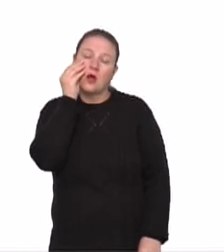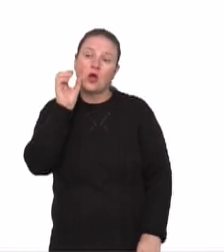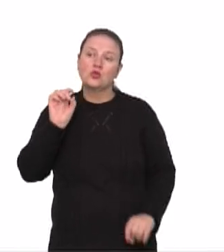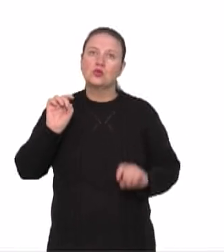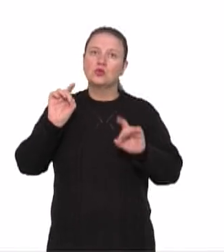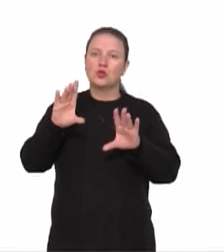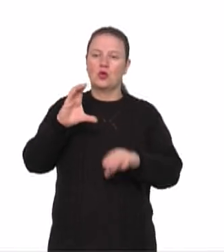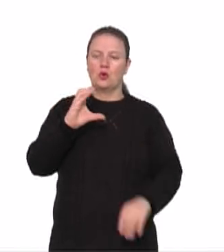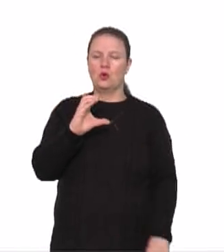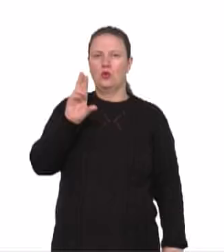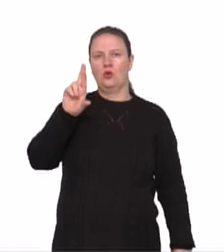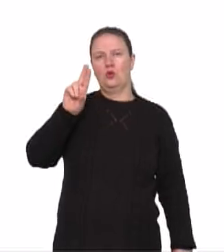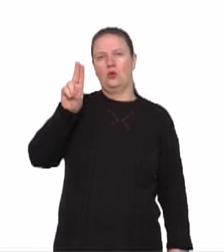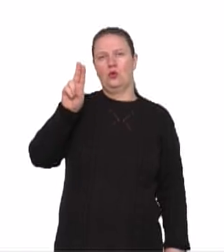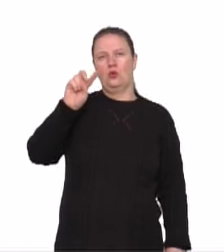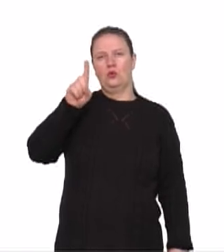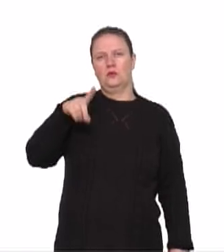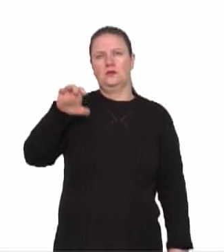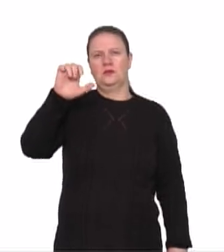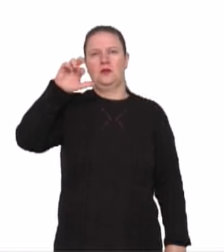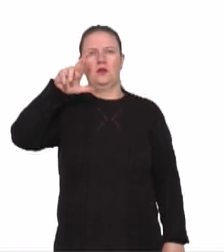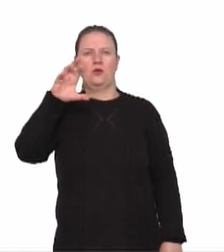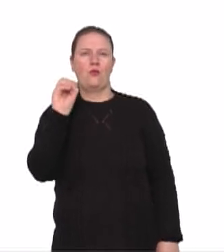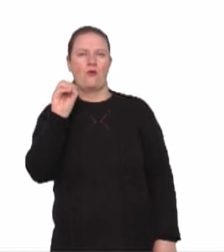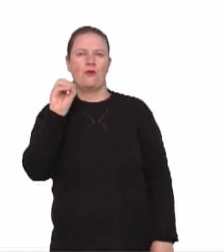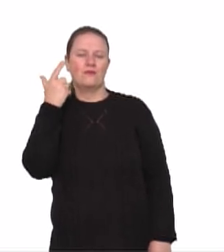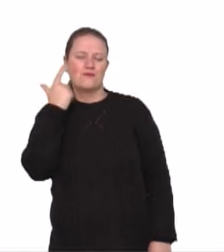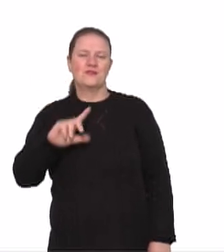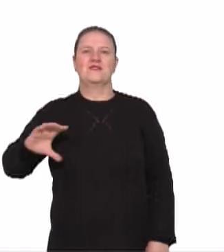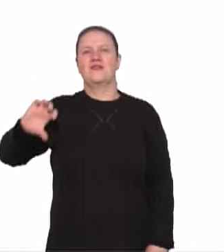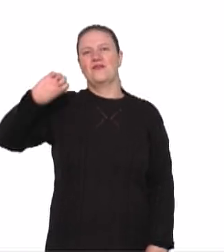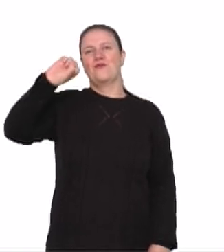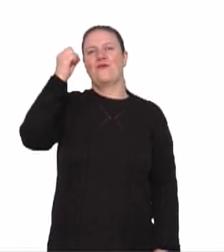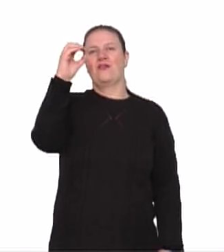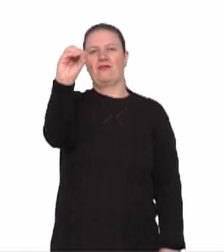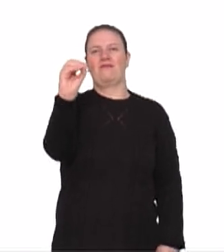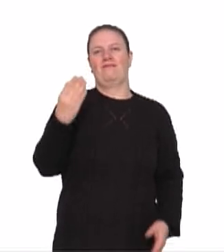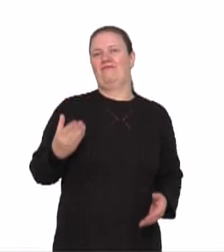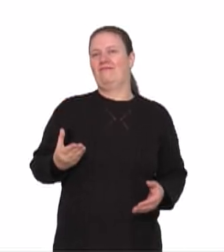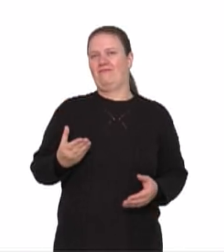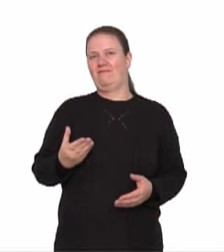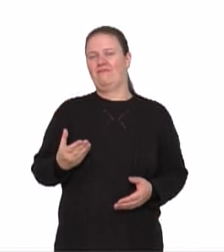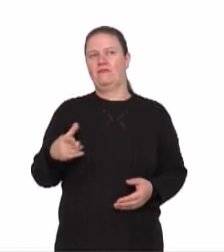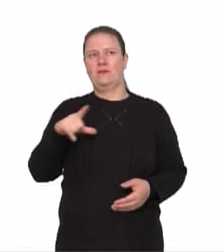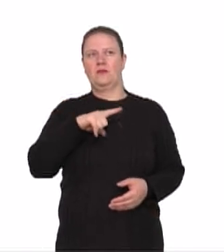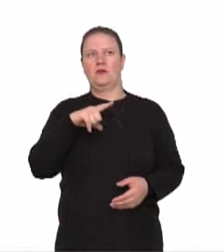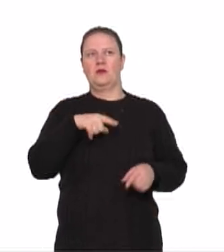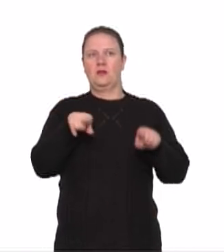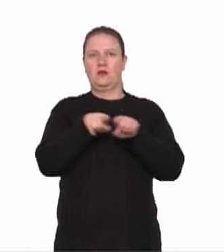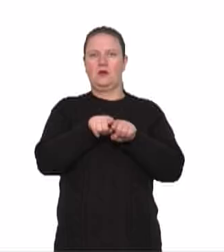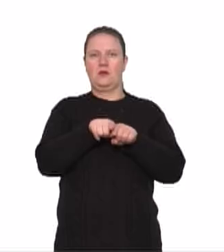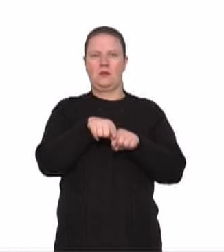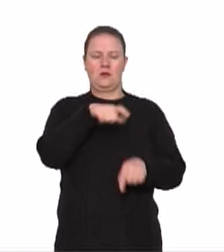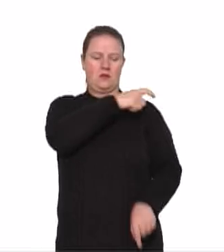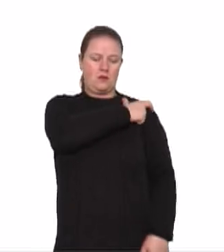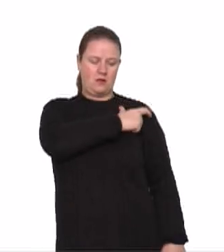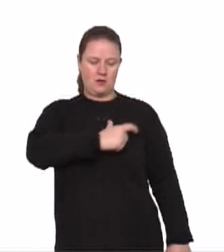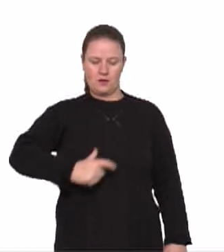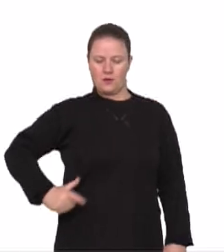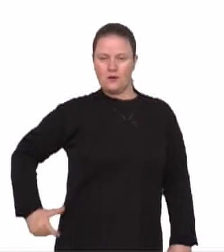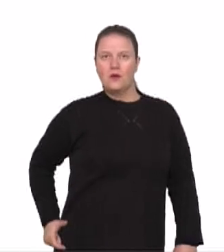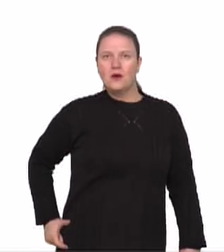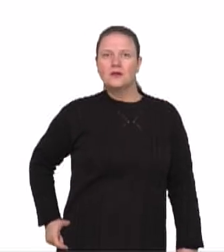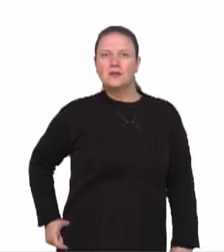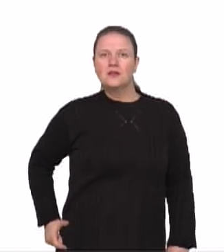no dia 8 de dezembro de 2014. Também a gente tem ali uma faixa, né, tem